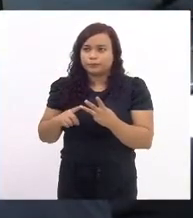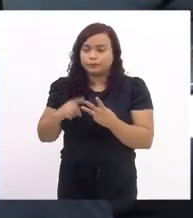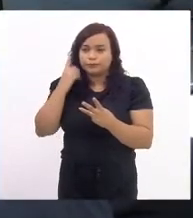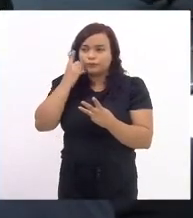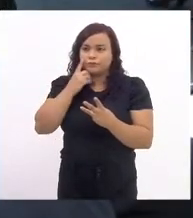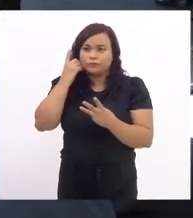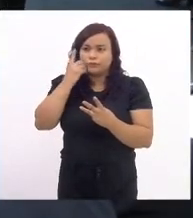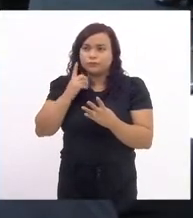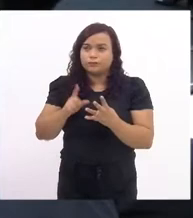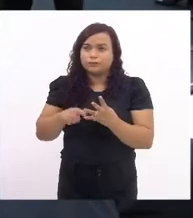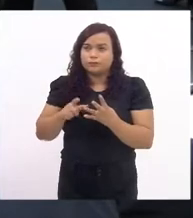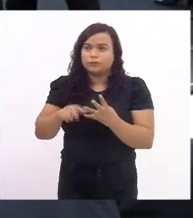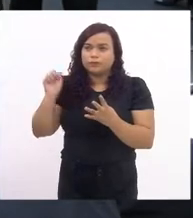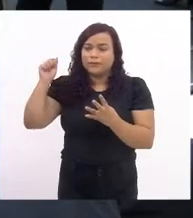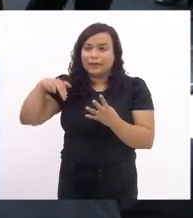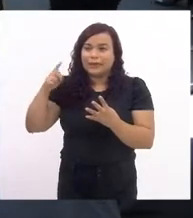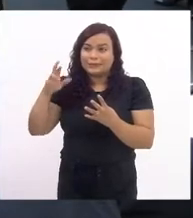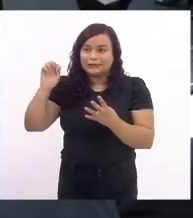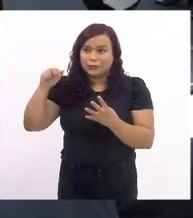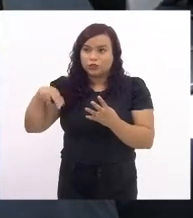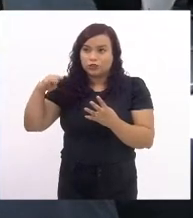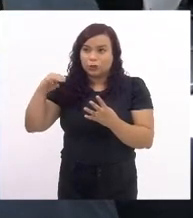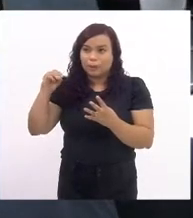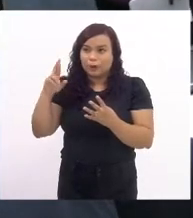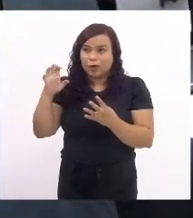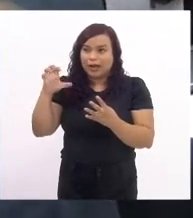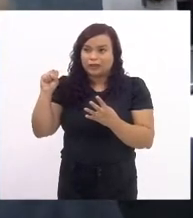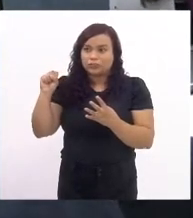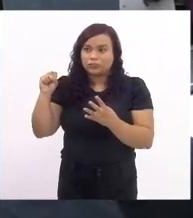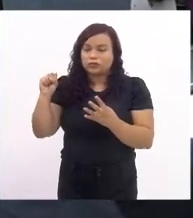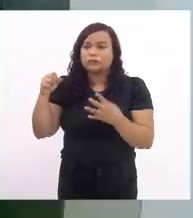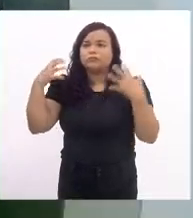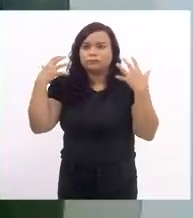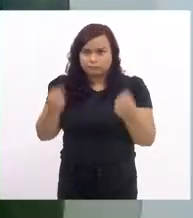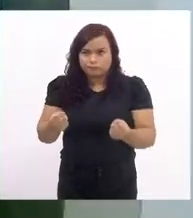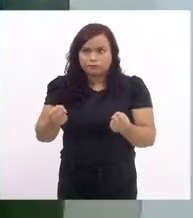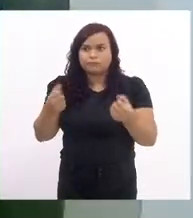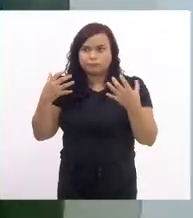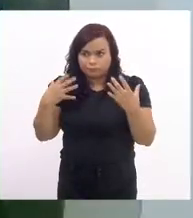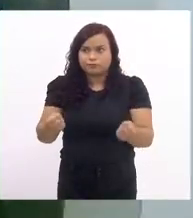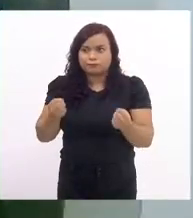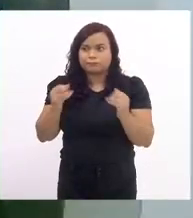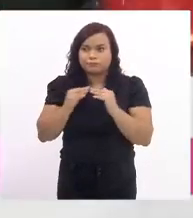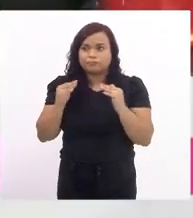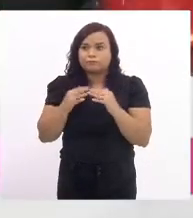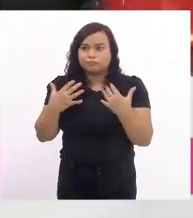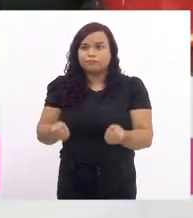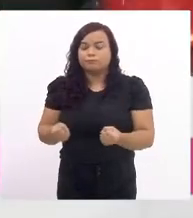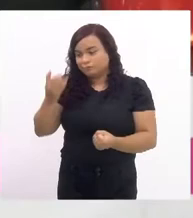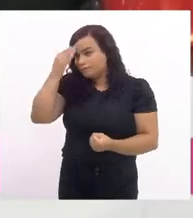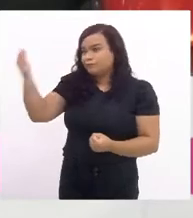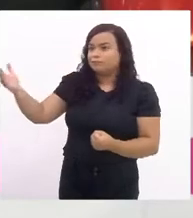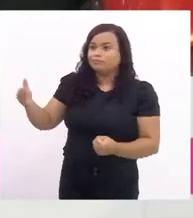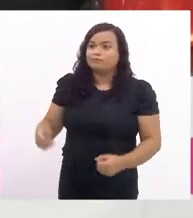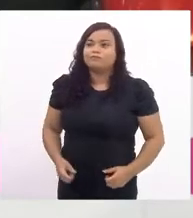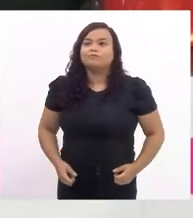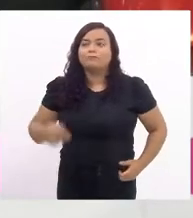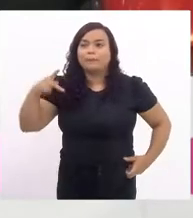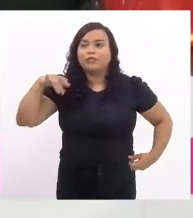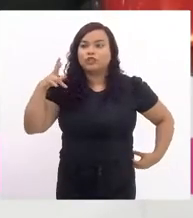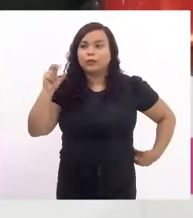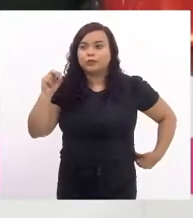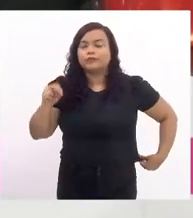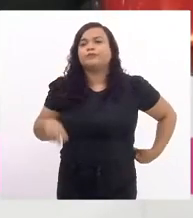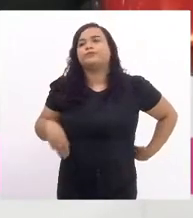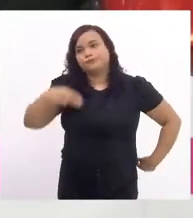deputado Anderson Moraes, deputado Márcio Pacheco, muito obrigada, favorável, com os